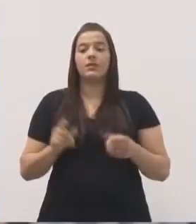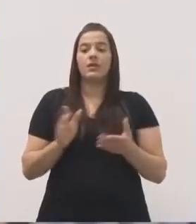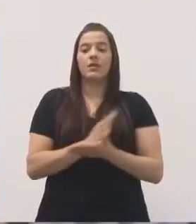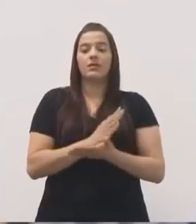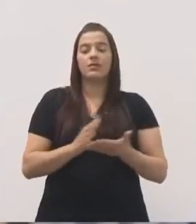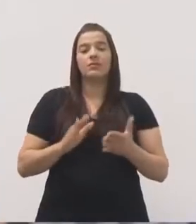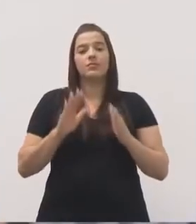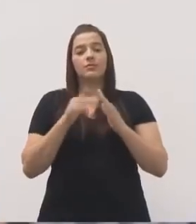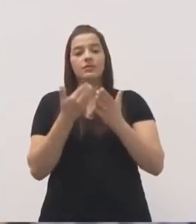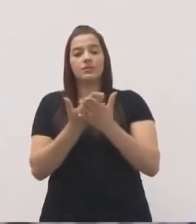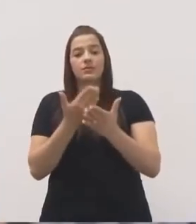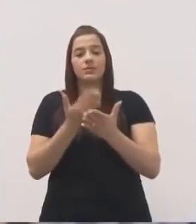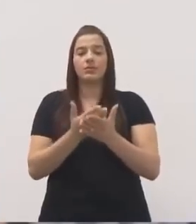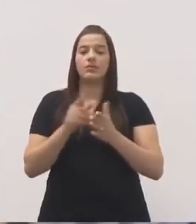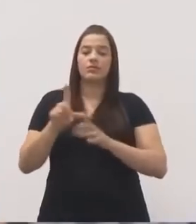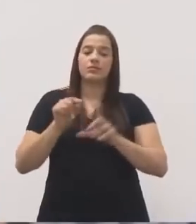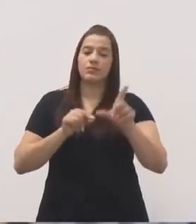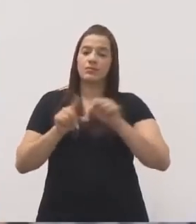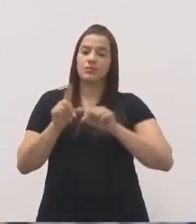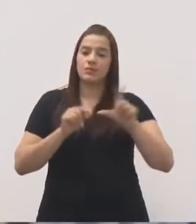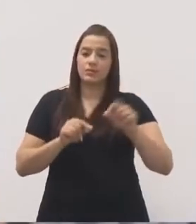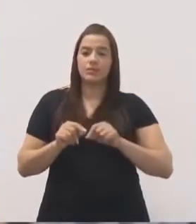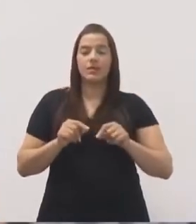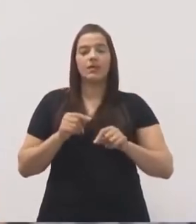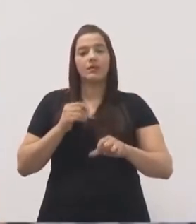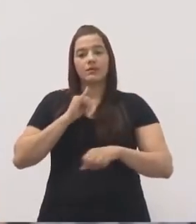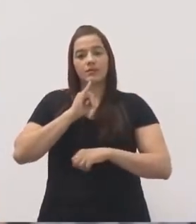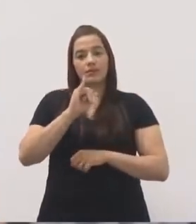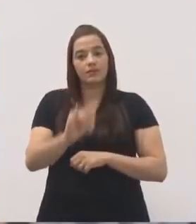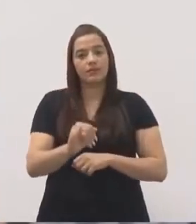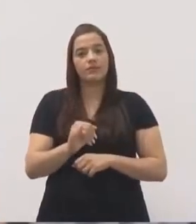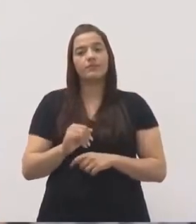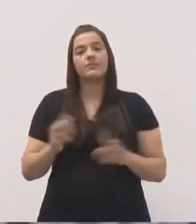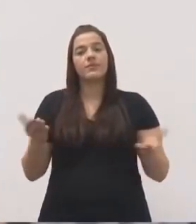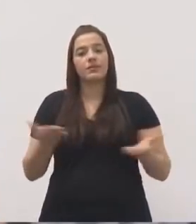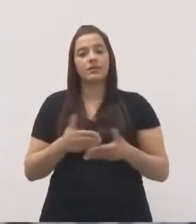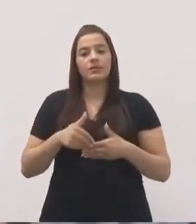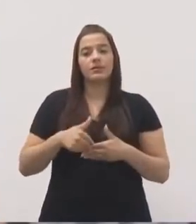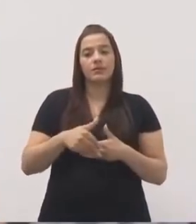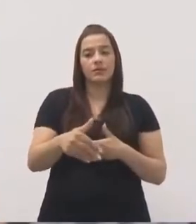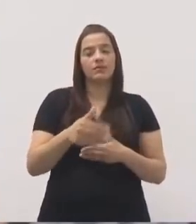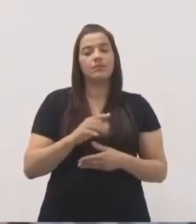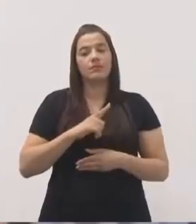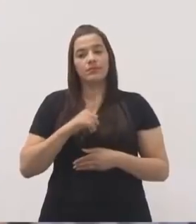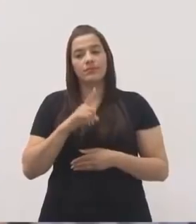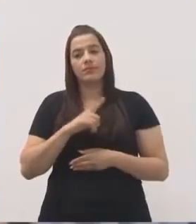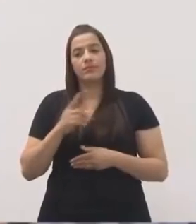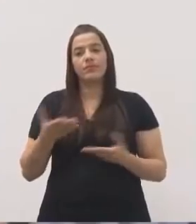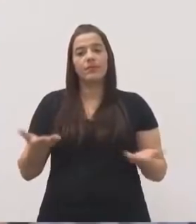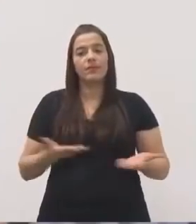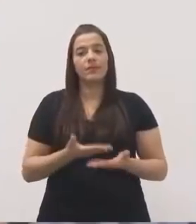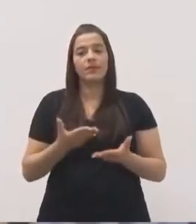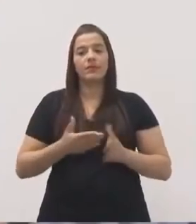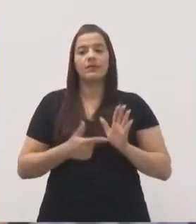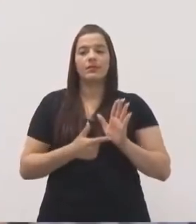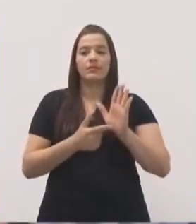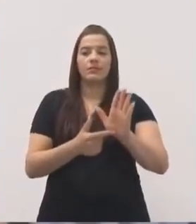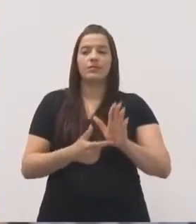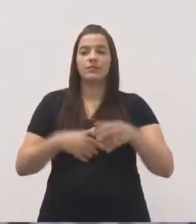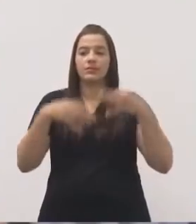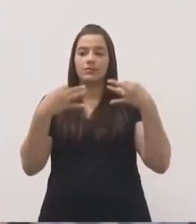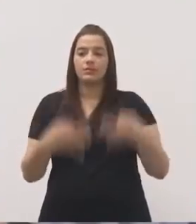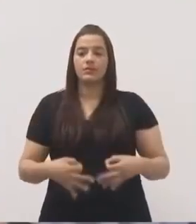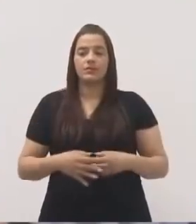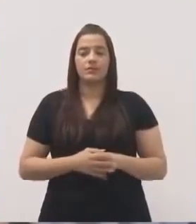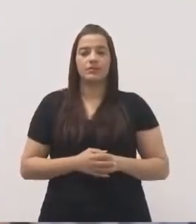escolas selecionadas que serão contactadas agora, acredito que em breve, em relação a essa amostra específica, tá